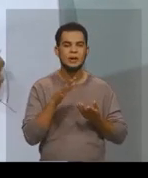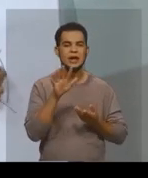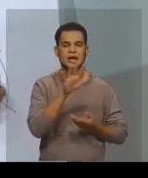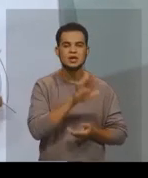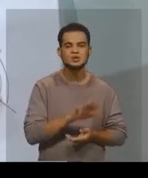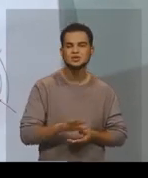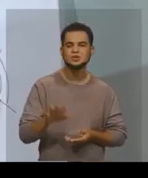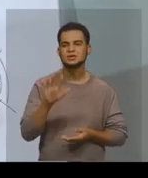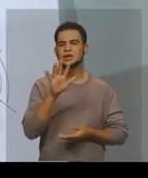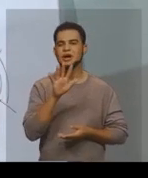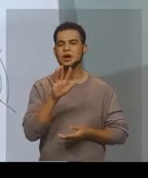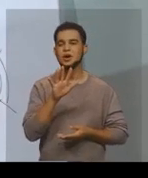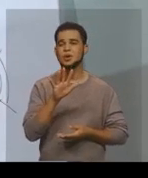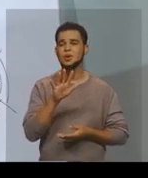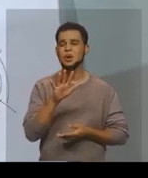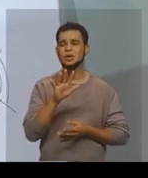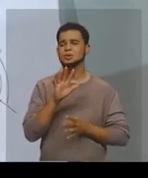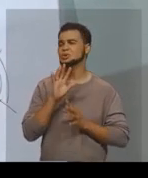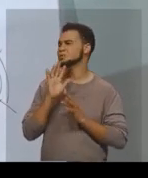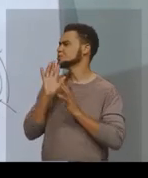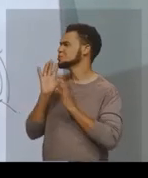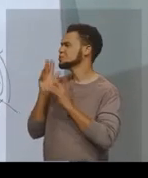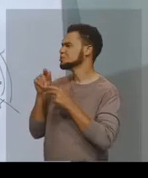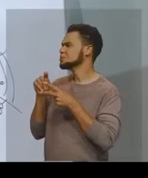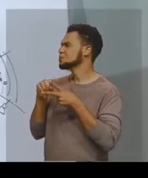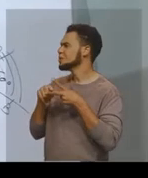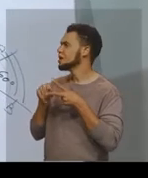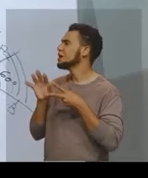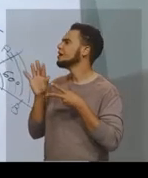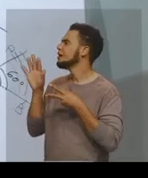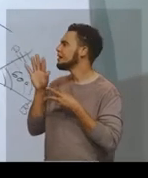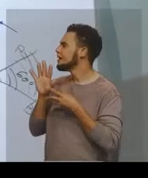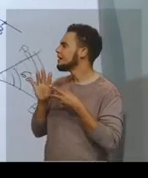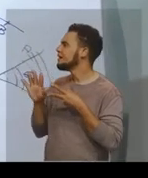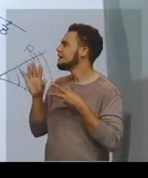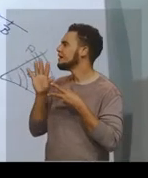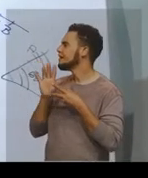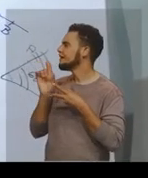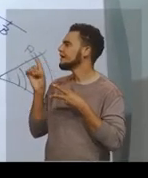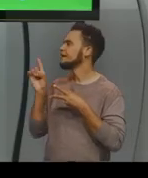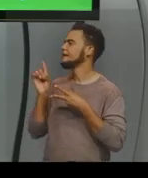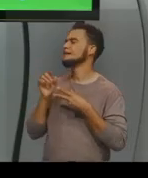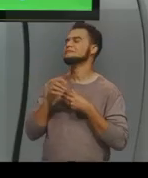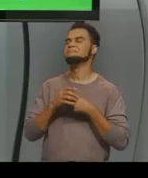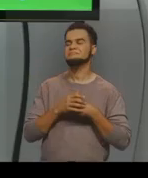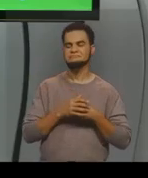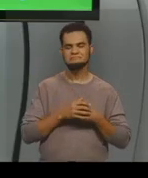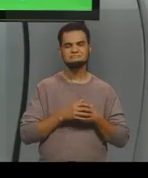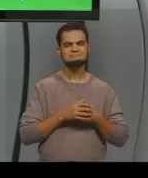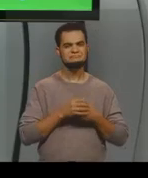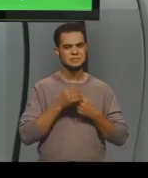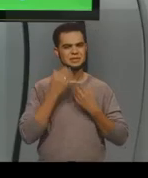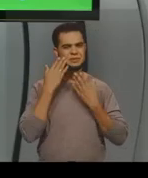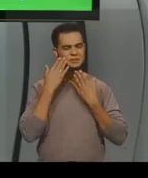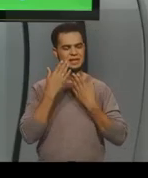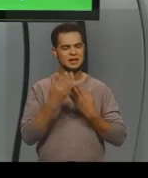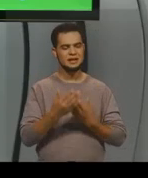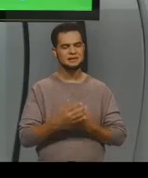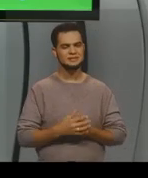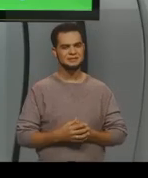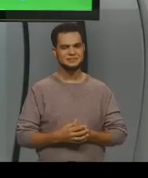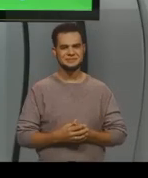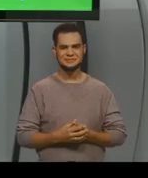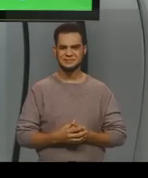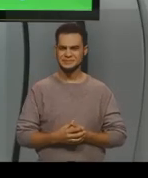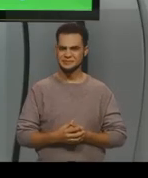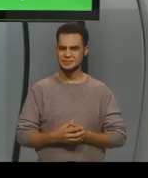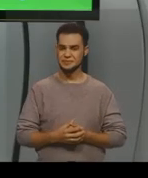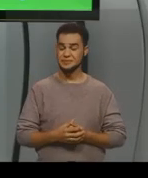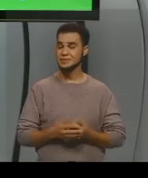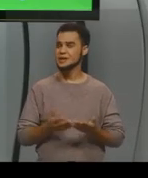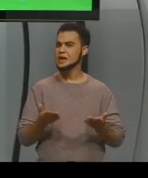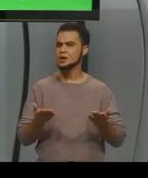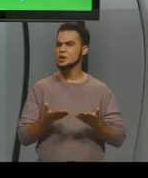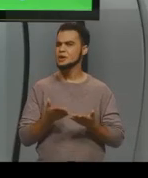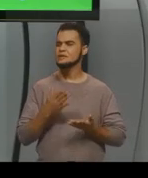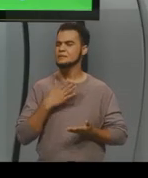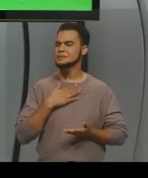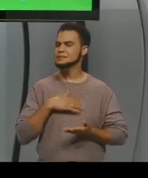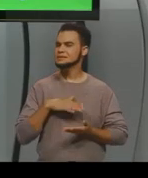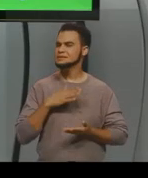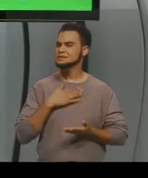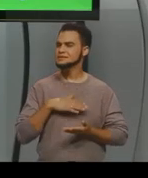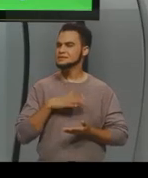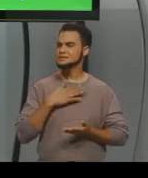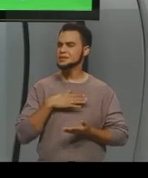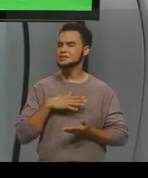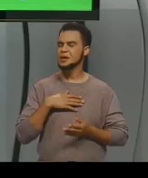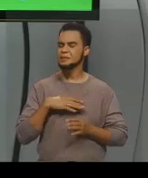ó. Todo esse espaço aqui, tá bom? Muito obrigada. Vamos fazer um pequeno intervalo para tomar